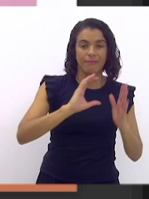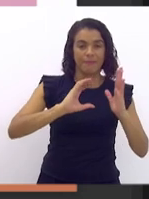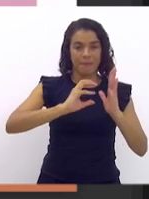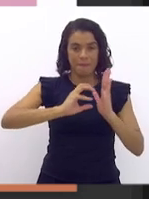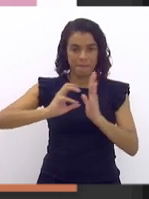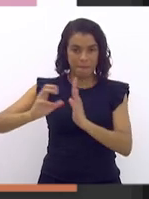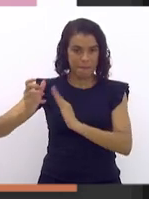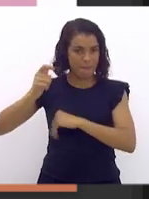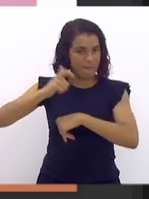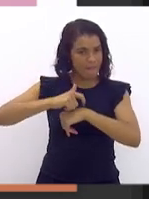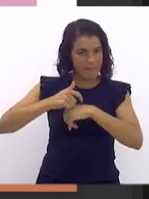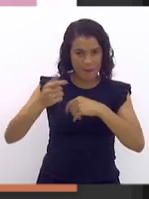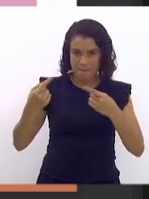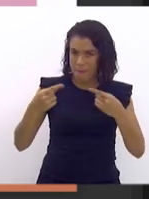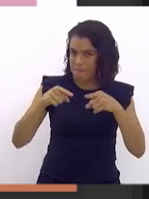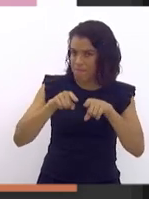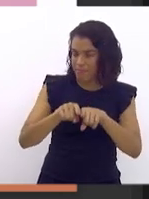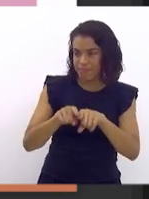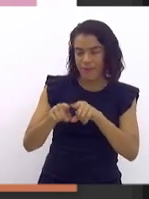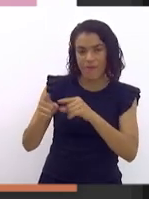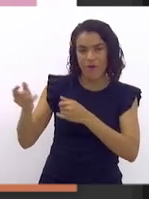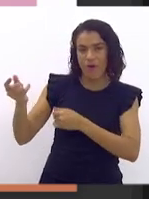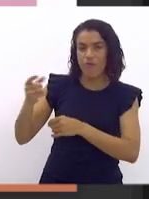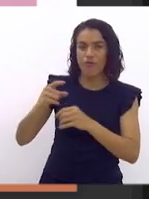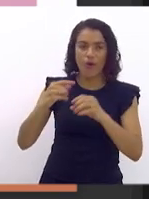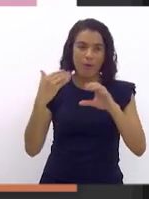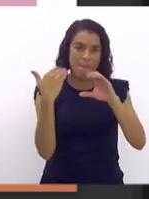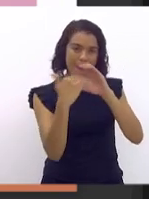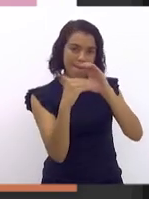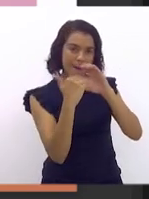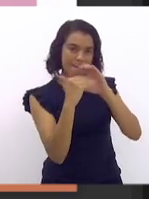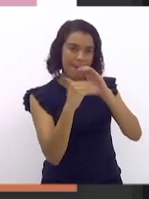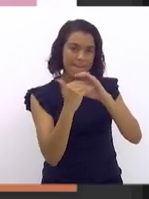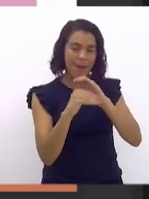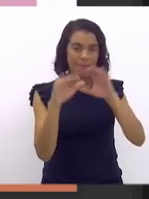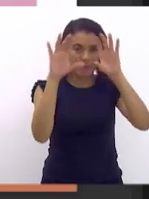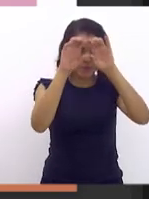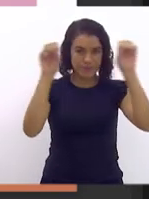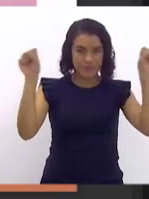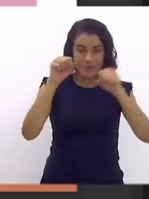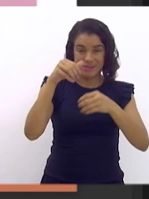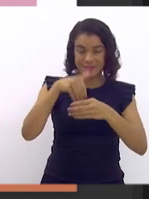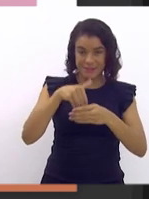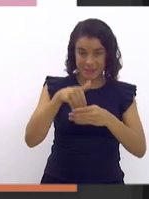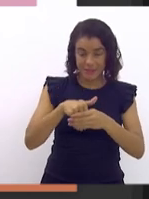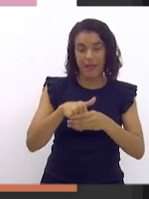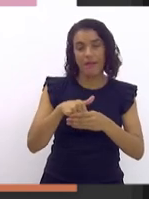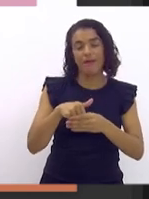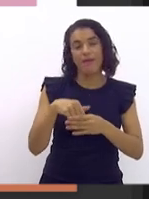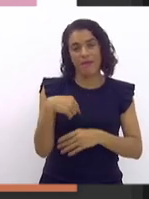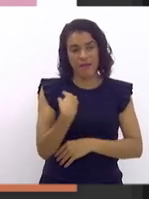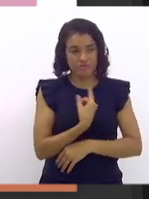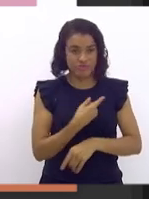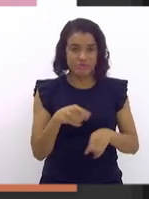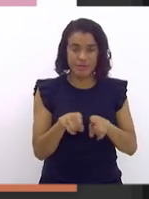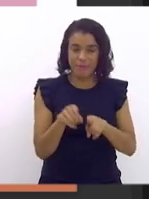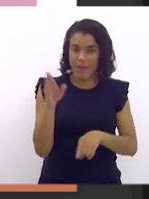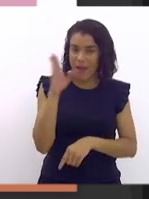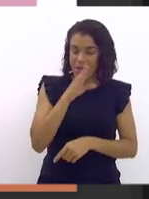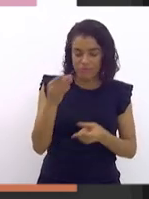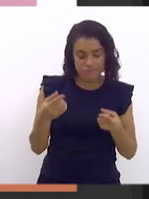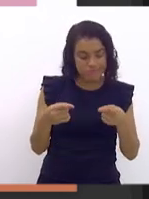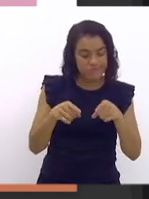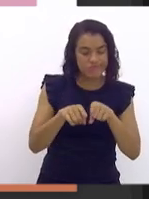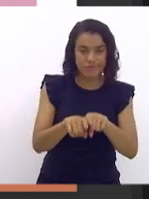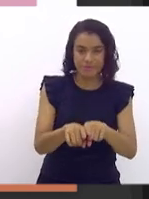aquilo em tempo real, à medida que for disponibilizado ao TSE, e considerando o tempo de processamento que a gente precisa, mas o mais rápido possível,